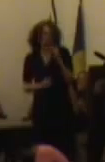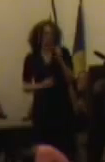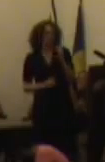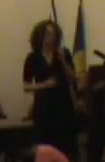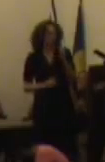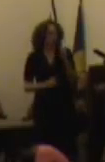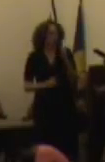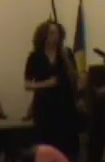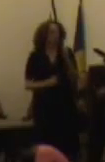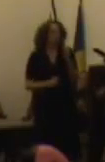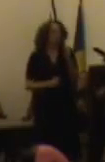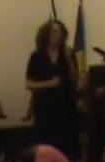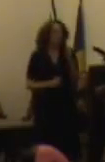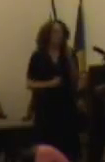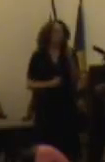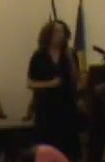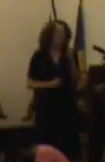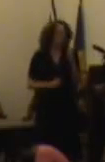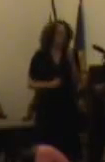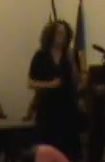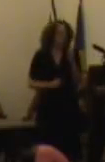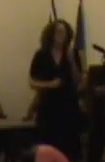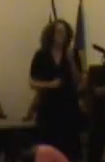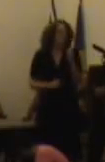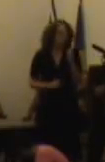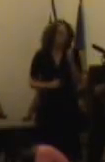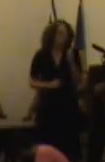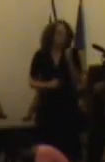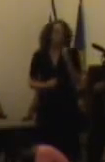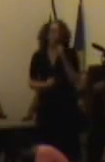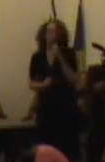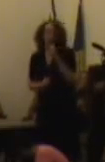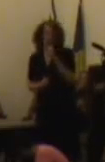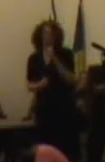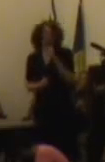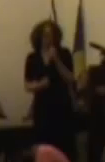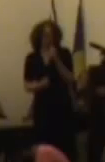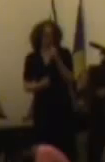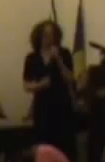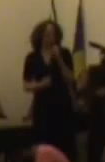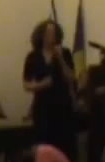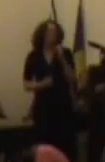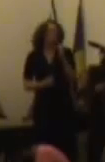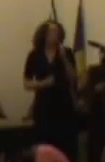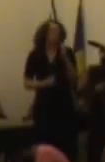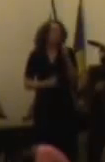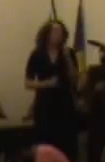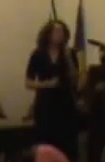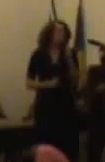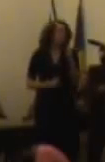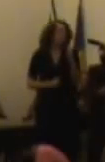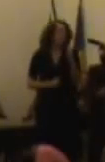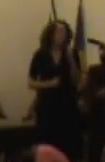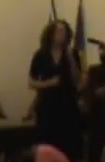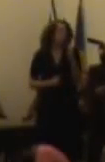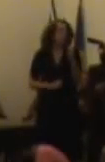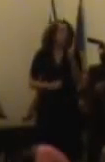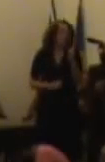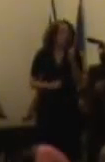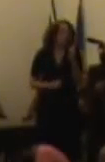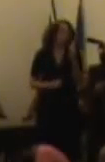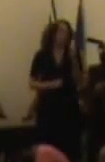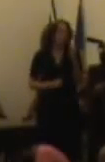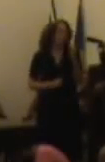Marcelo Frecho, tenta liquidá-lo política e moralmente. Nesse filme,